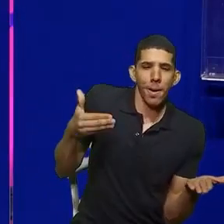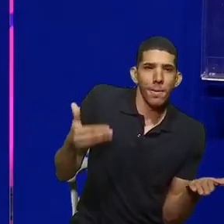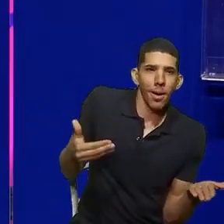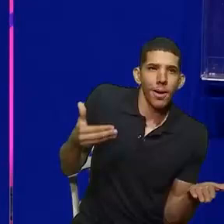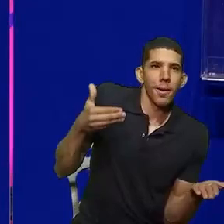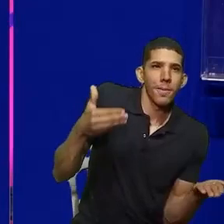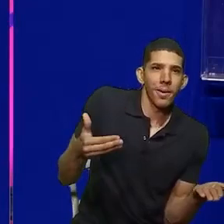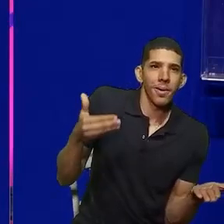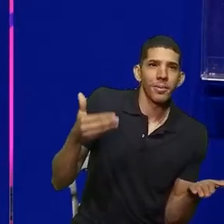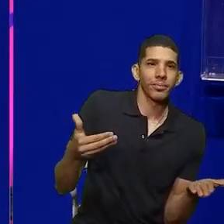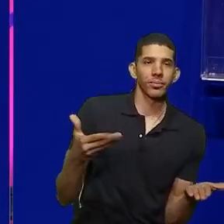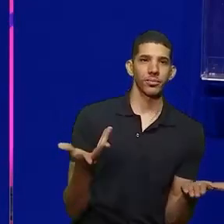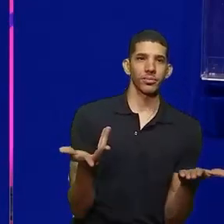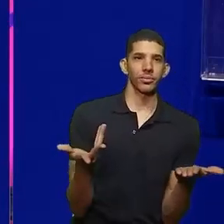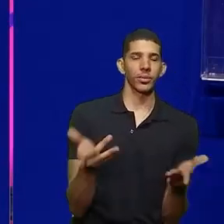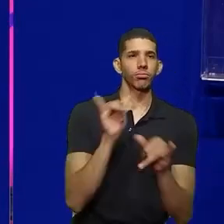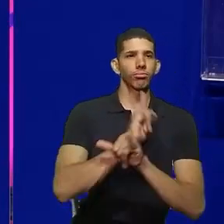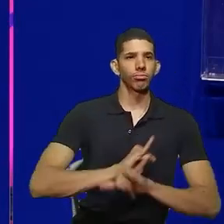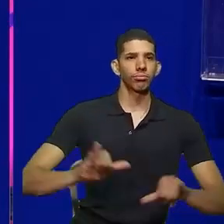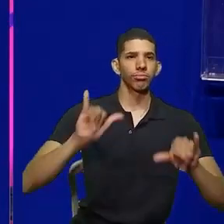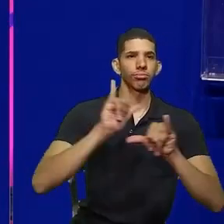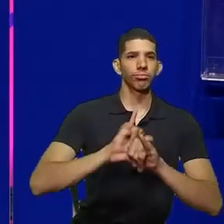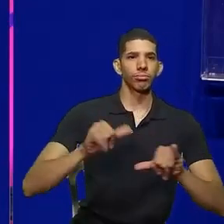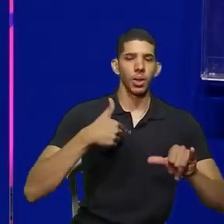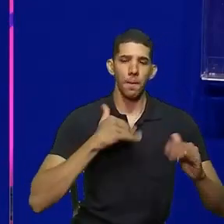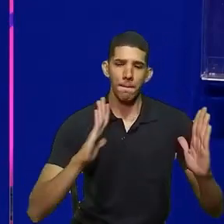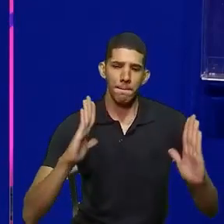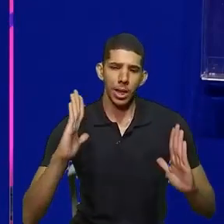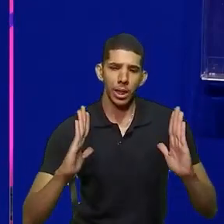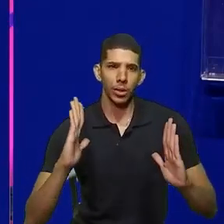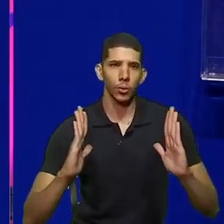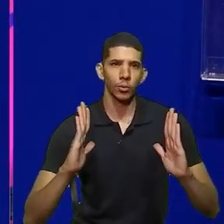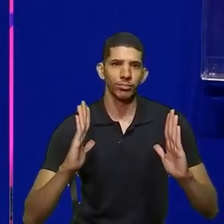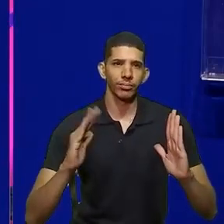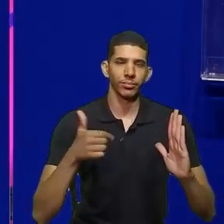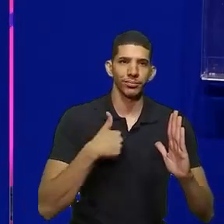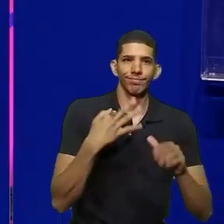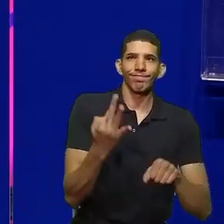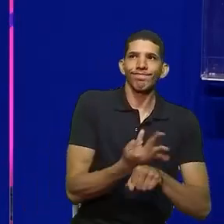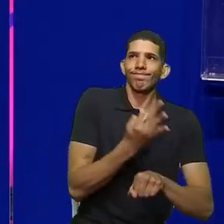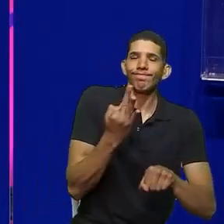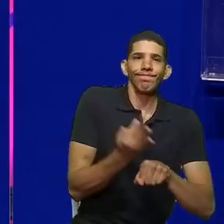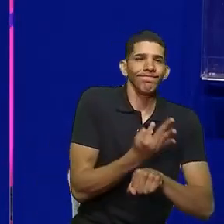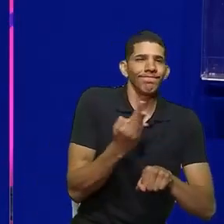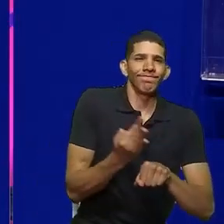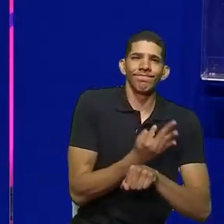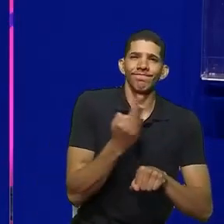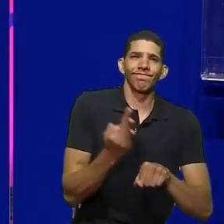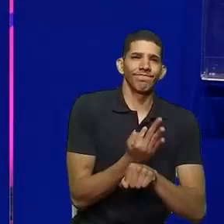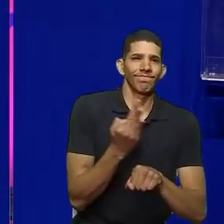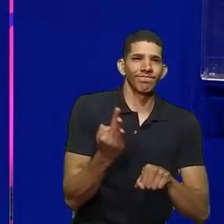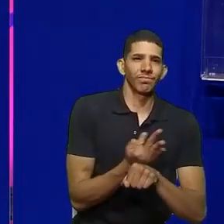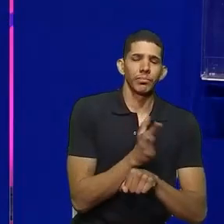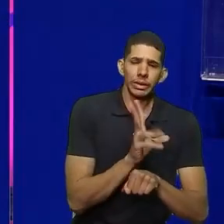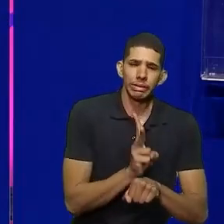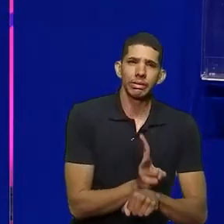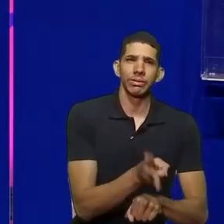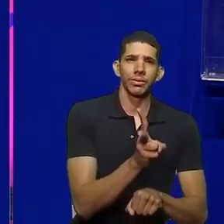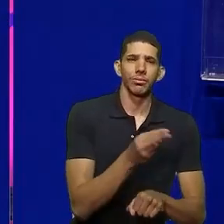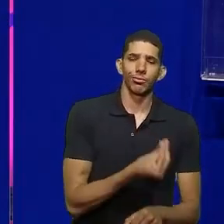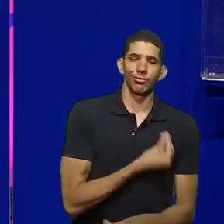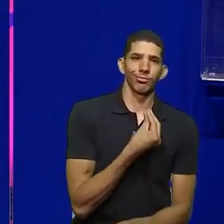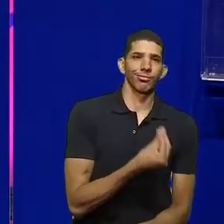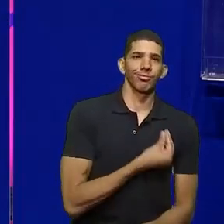falo que teve períodos que eu achava que eu não ia sobreviver, né? Então, é tanto que tem